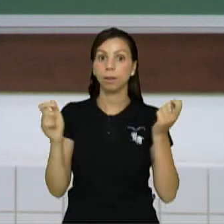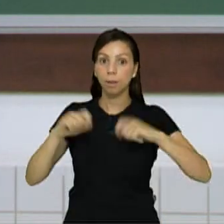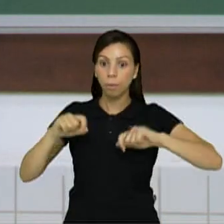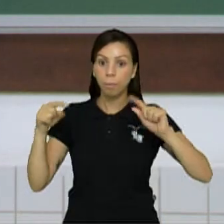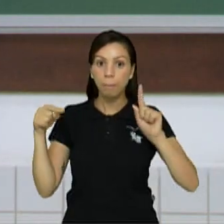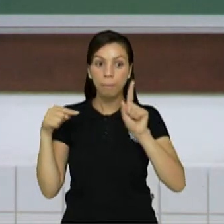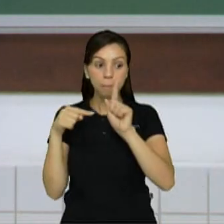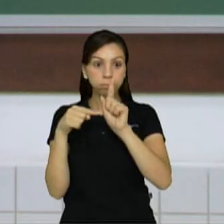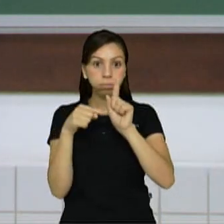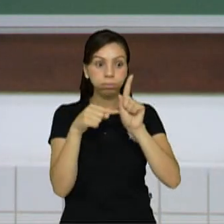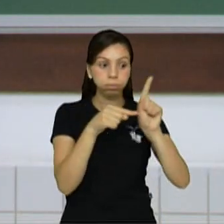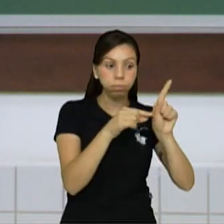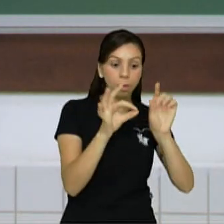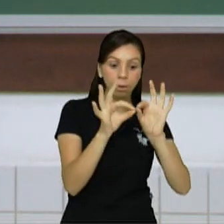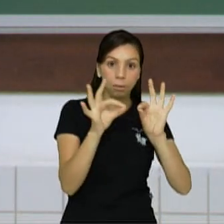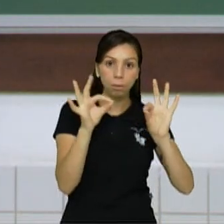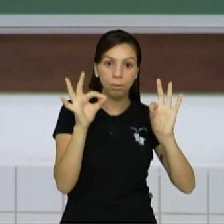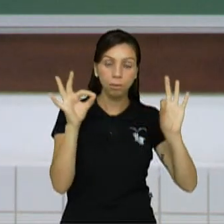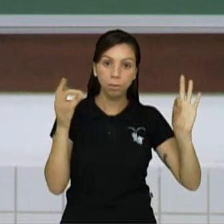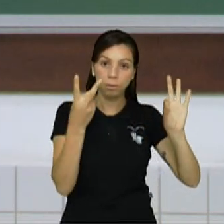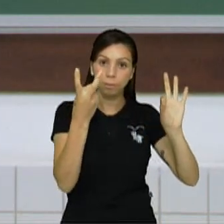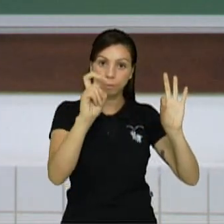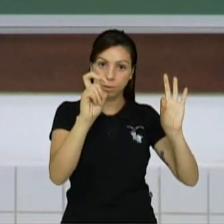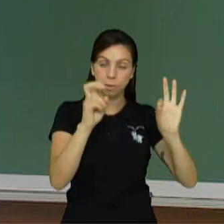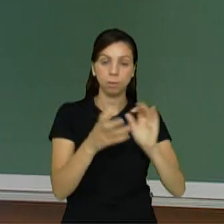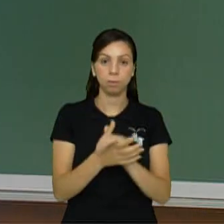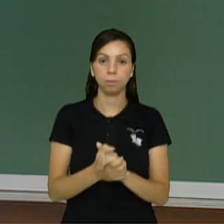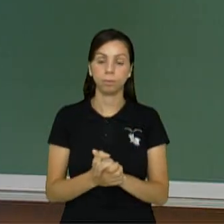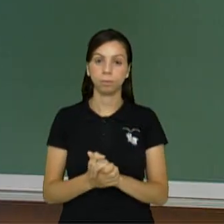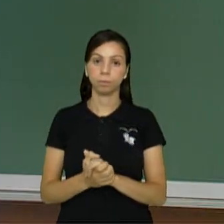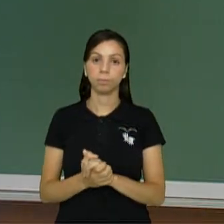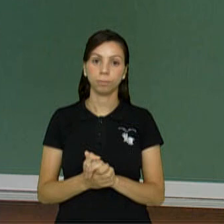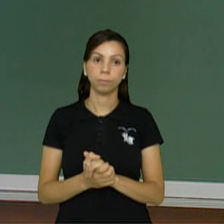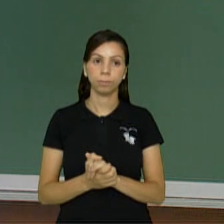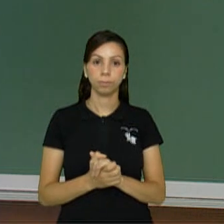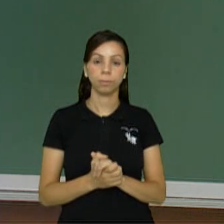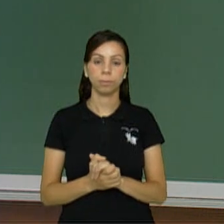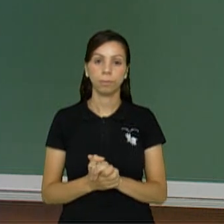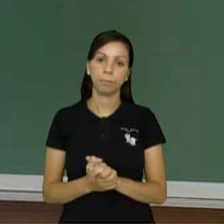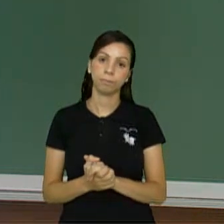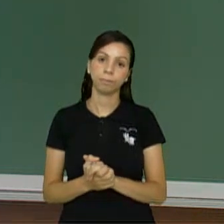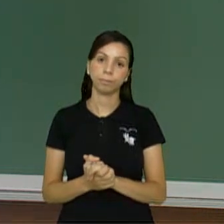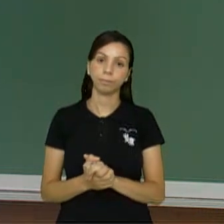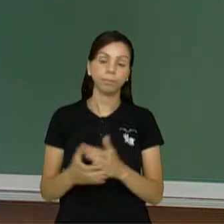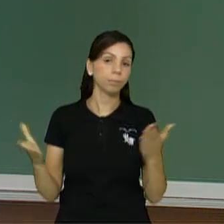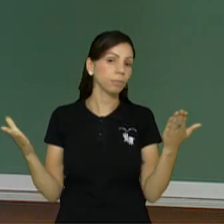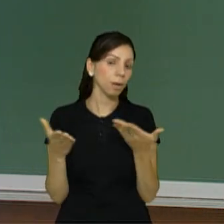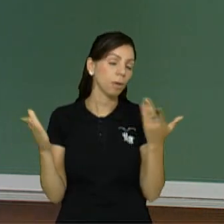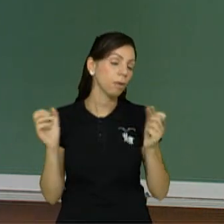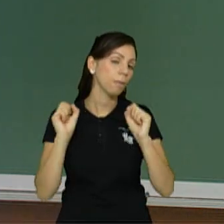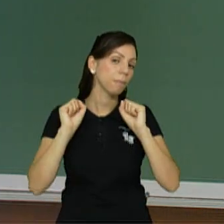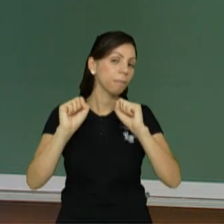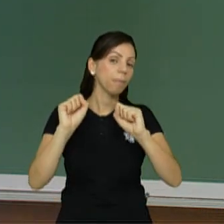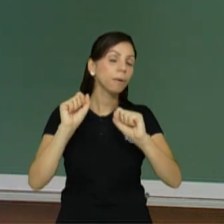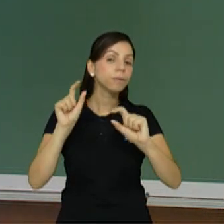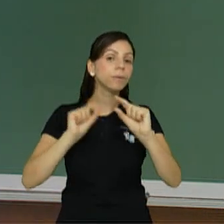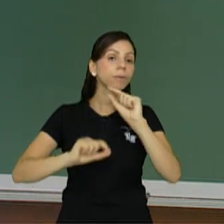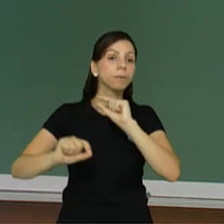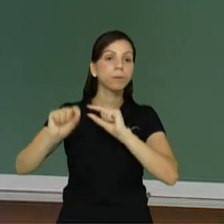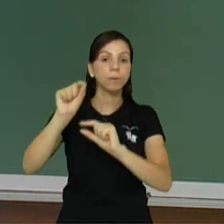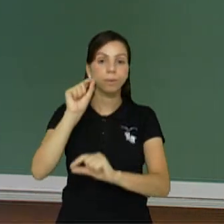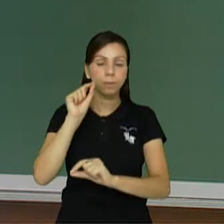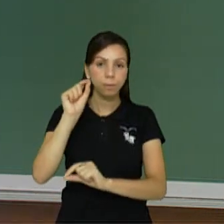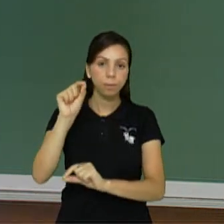a ideia da velocidade relativa. Pessoal, se você pegou essa parte, então, eu posso falar para